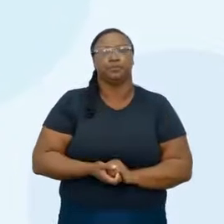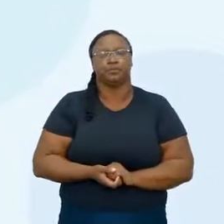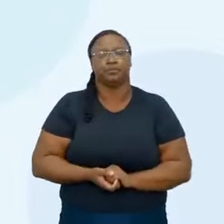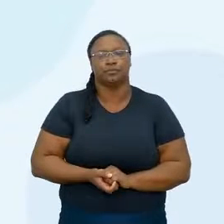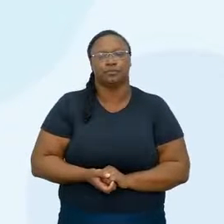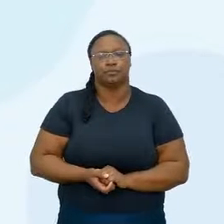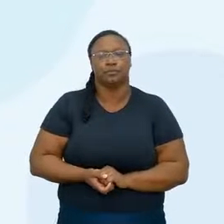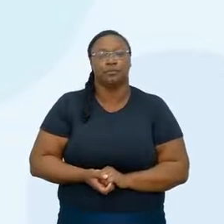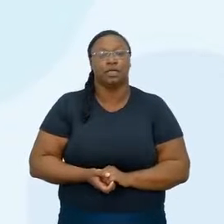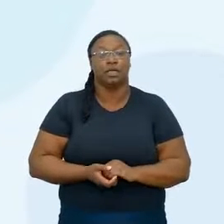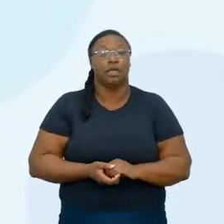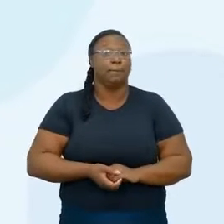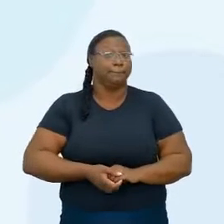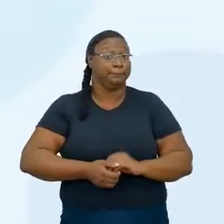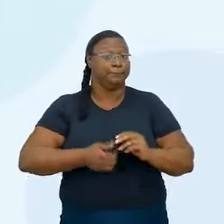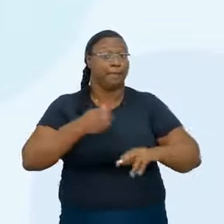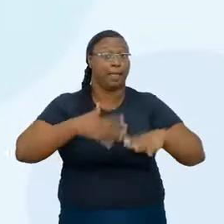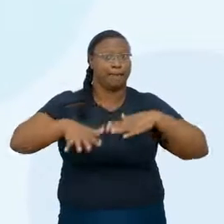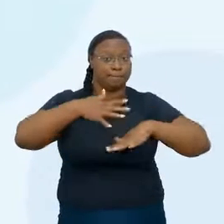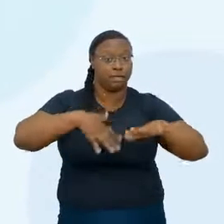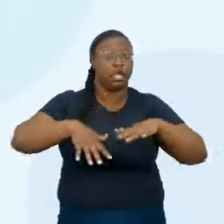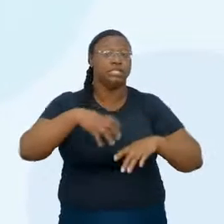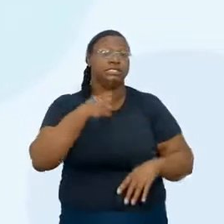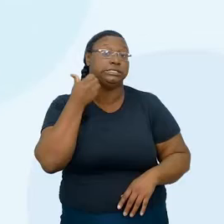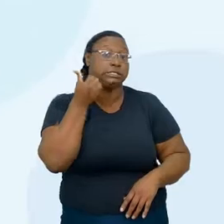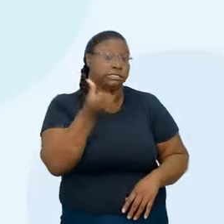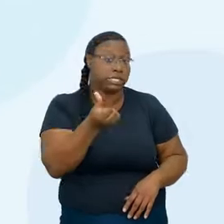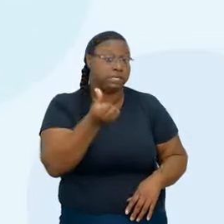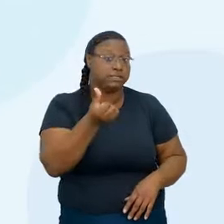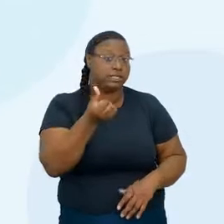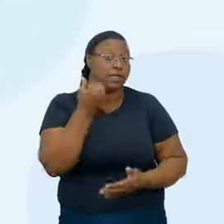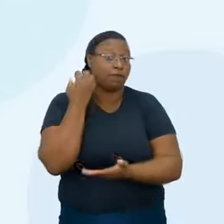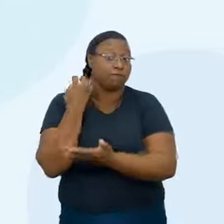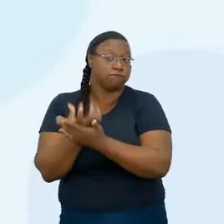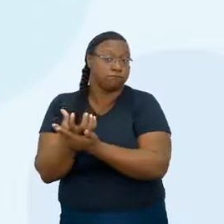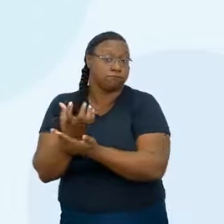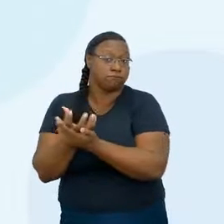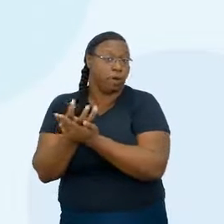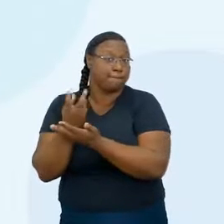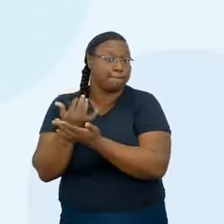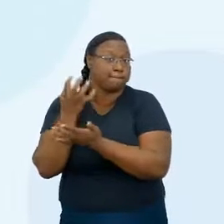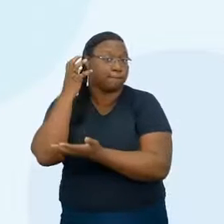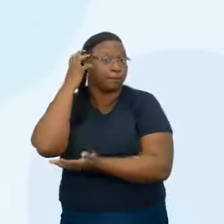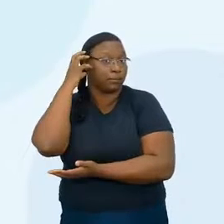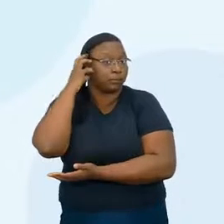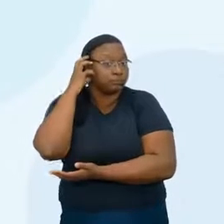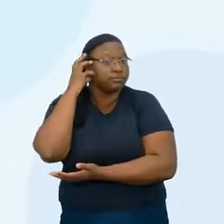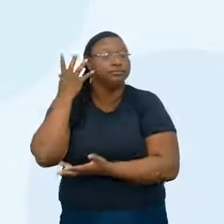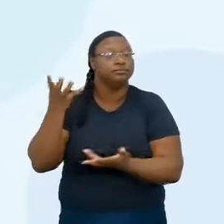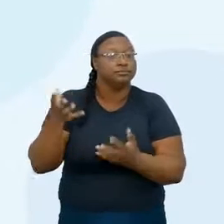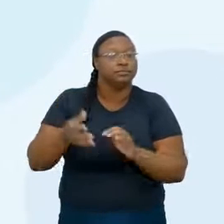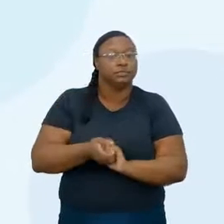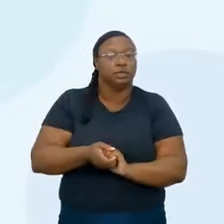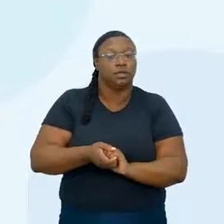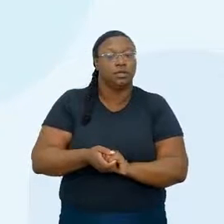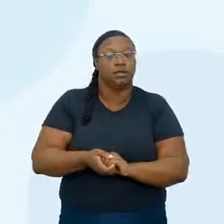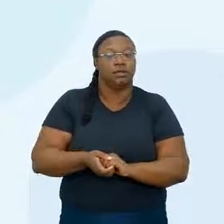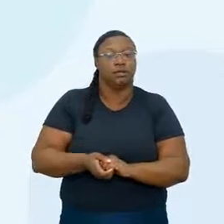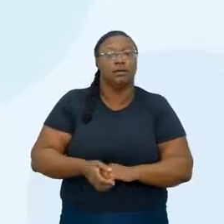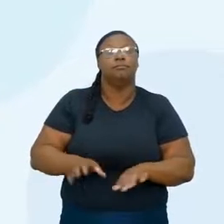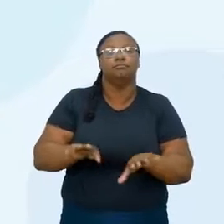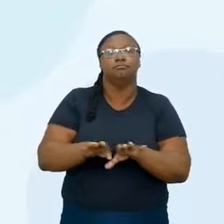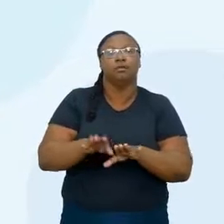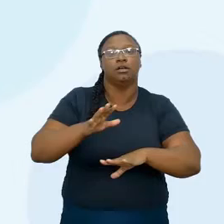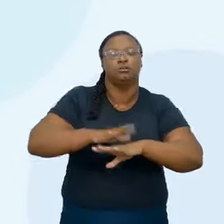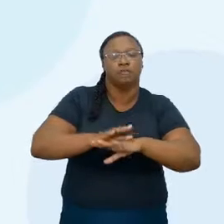habilidade 6, falando do podcast, né, que é a triagem de notícias, de fatos relevantes. Essa triagem, ela pode ser feita, como